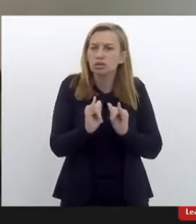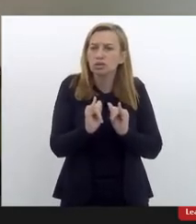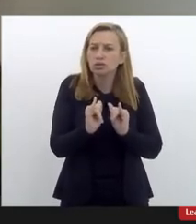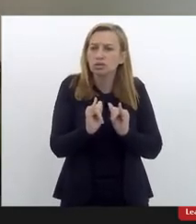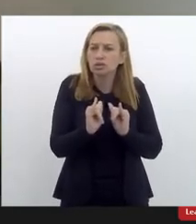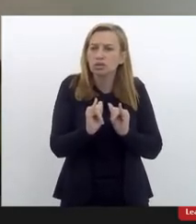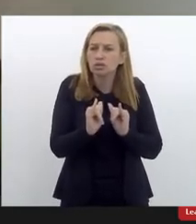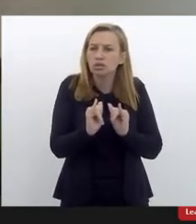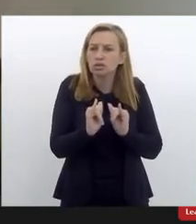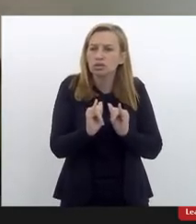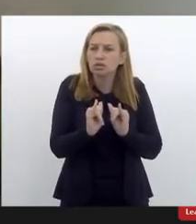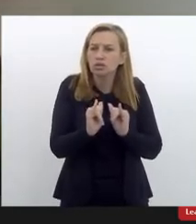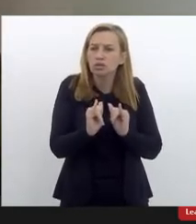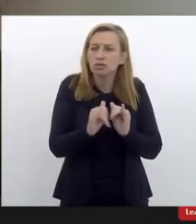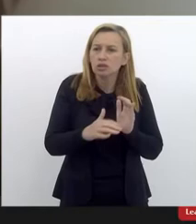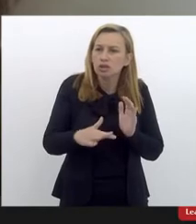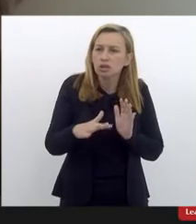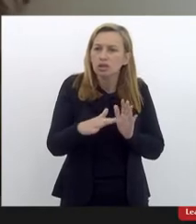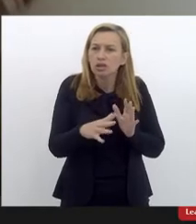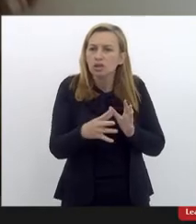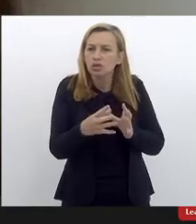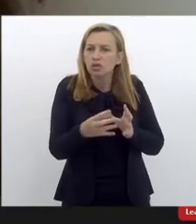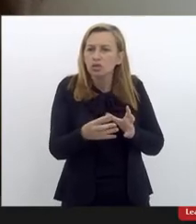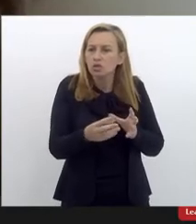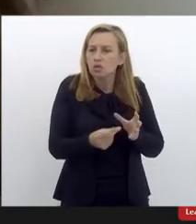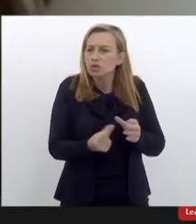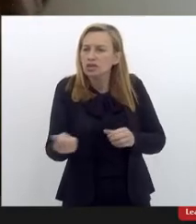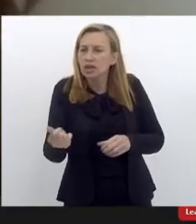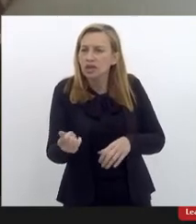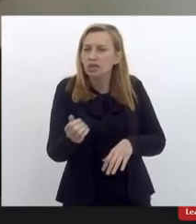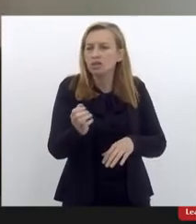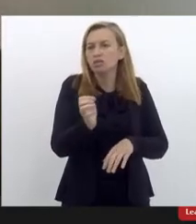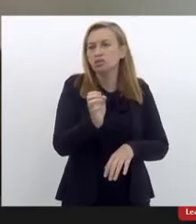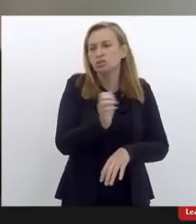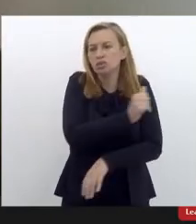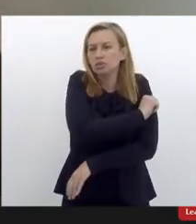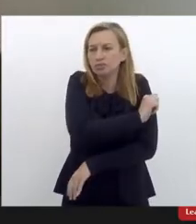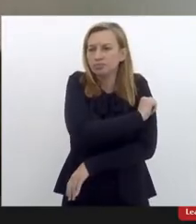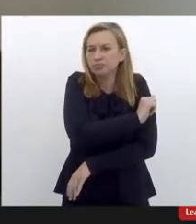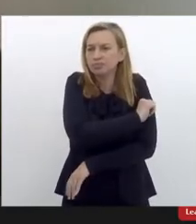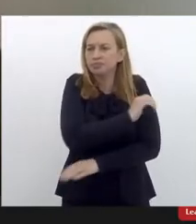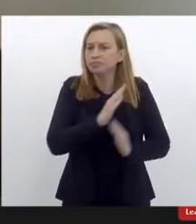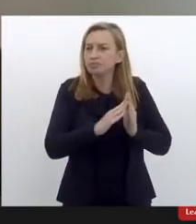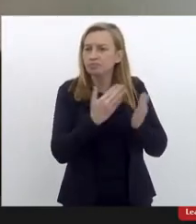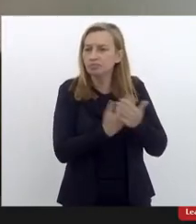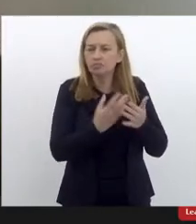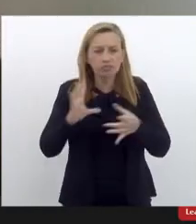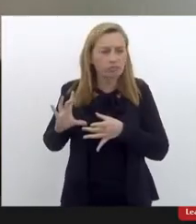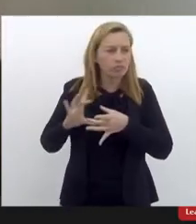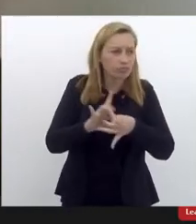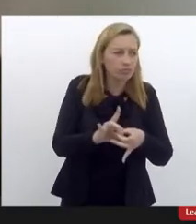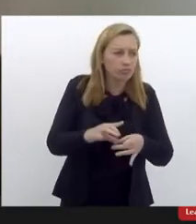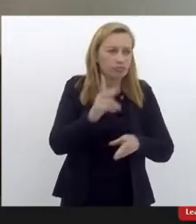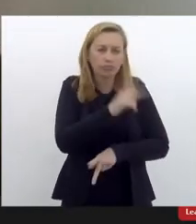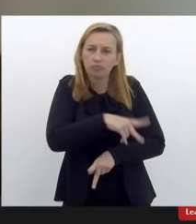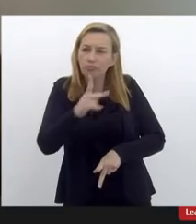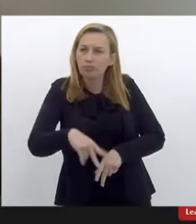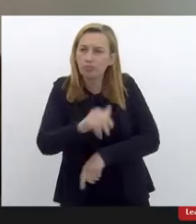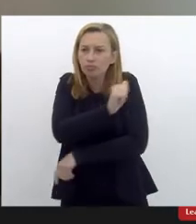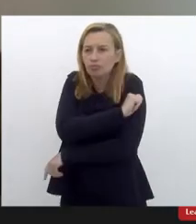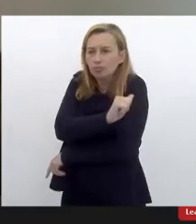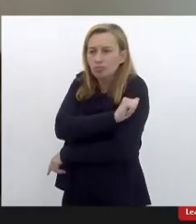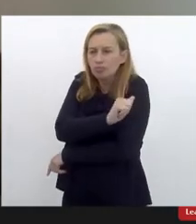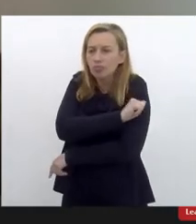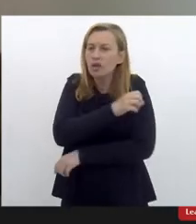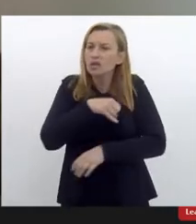não já a taxa de evasão, mas como é que está esse vínculo dos professores com os alunos, né, em decorrência da pandemia, se os